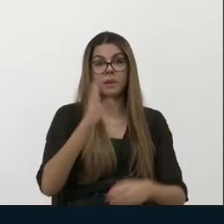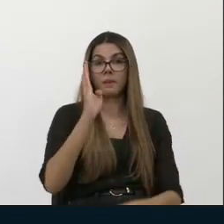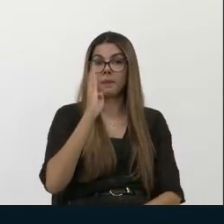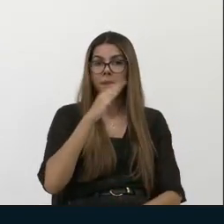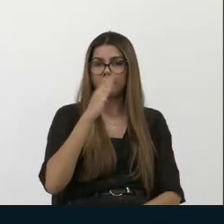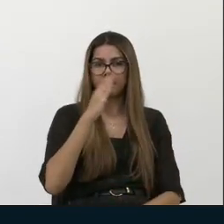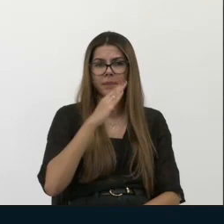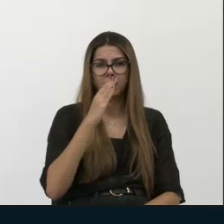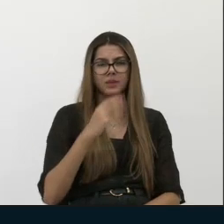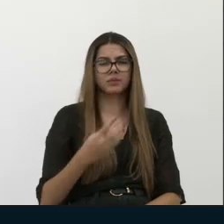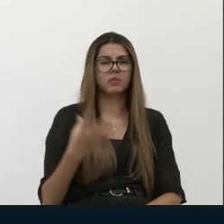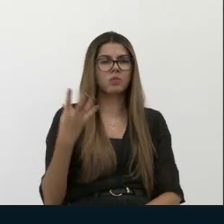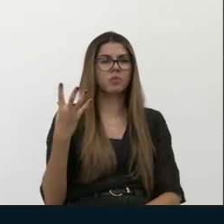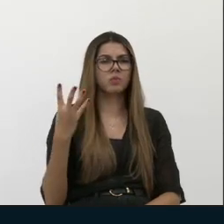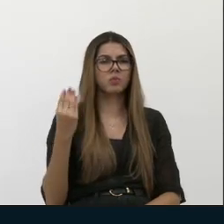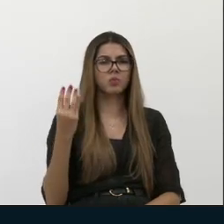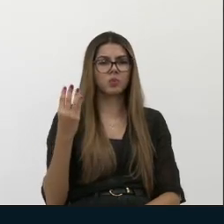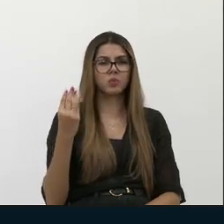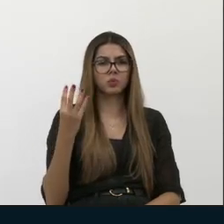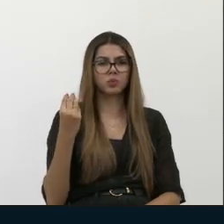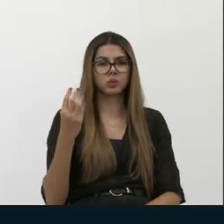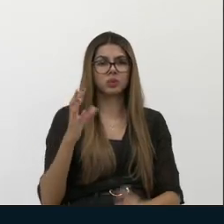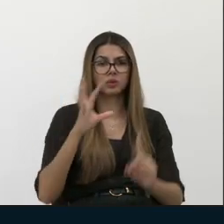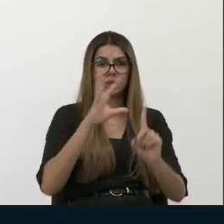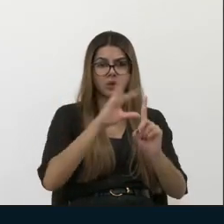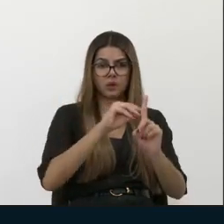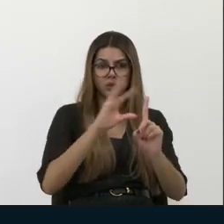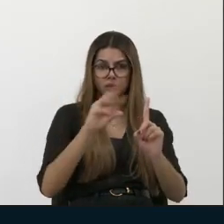havido muitos casos